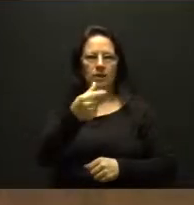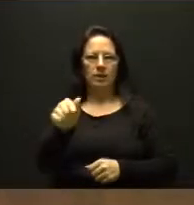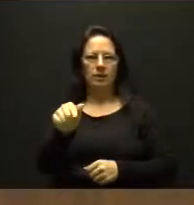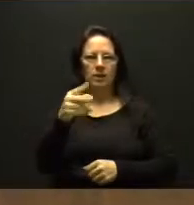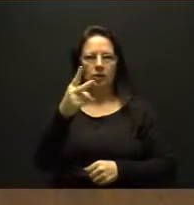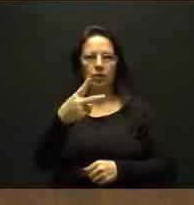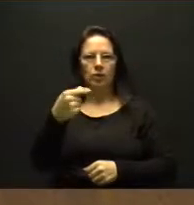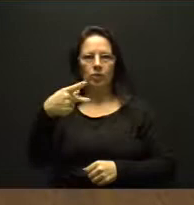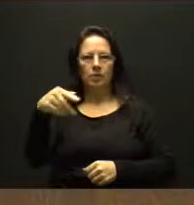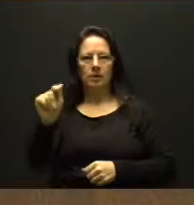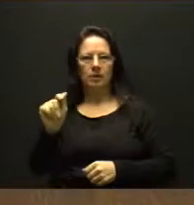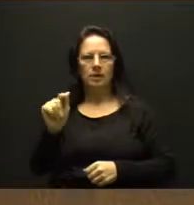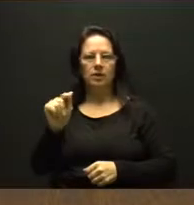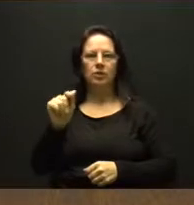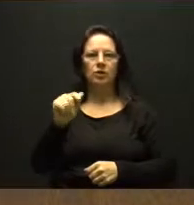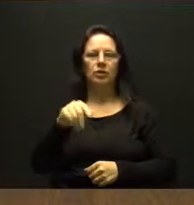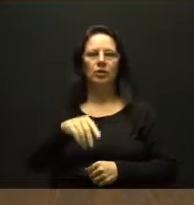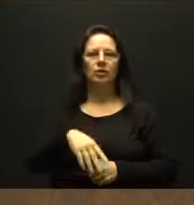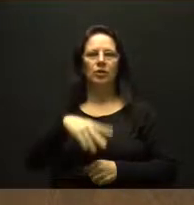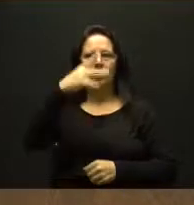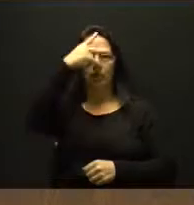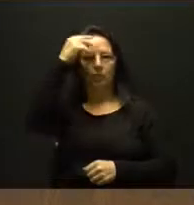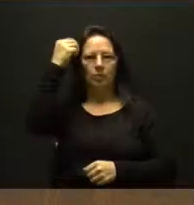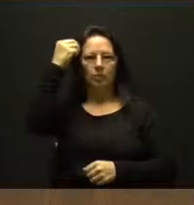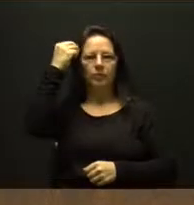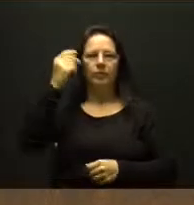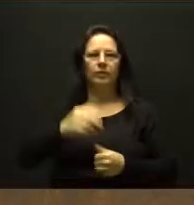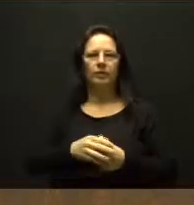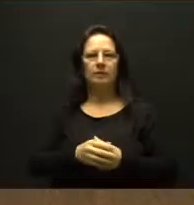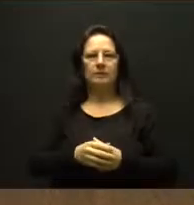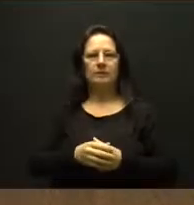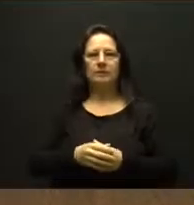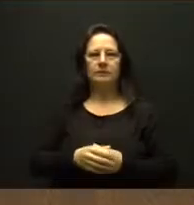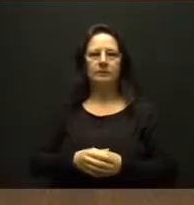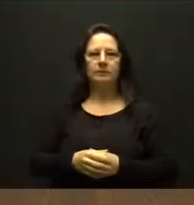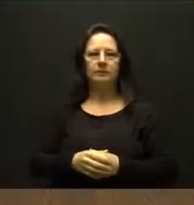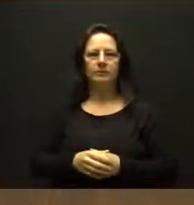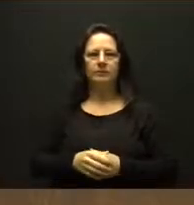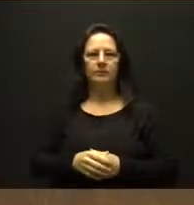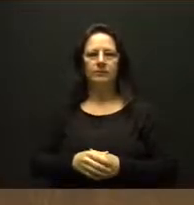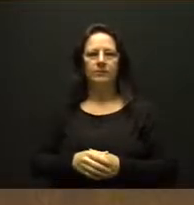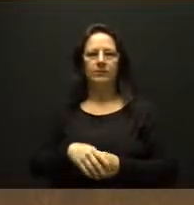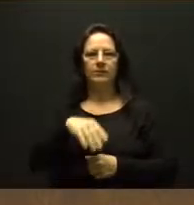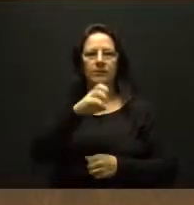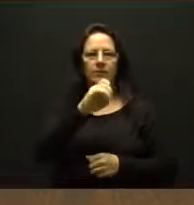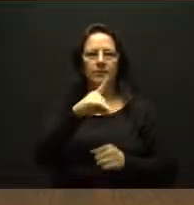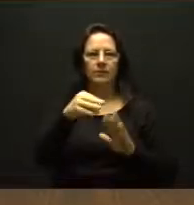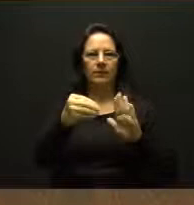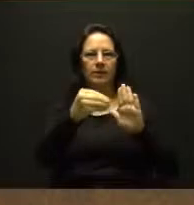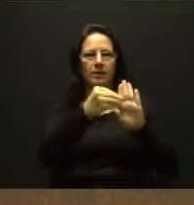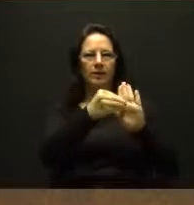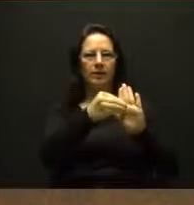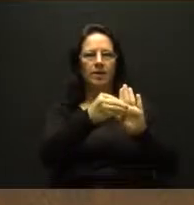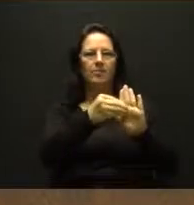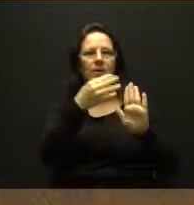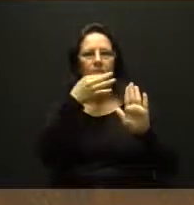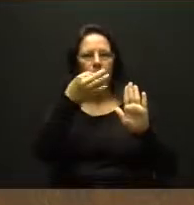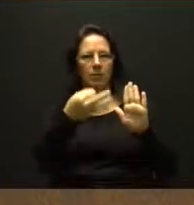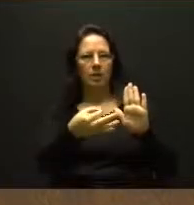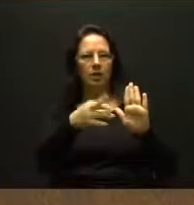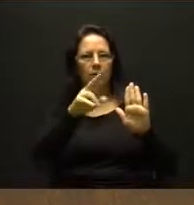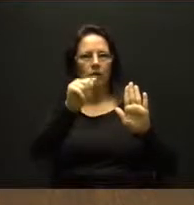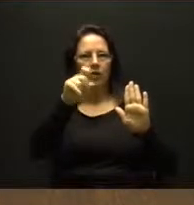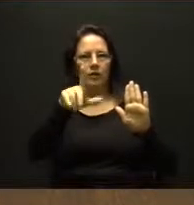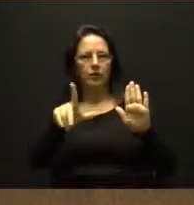47/2007 autoria poder executivo a emenda apresentada pelo vereador rafael